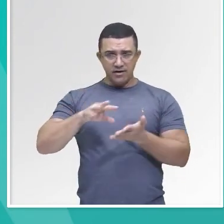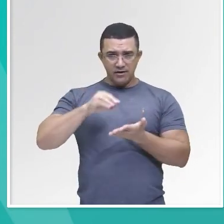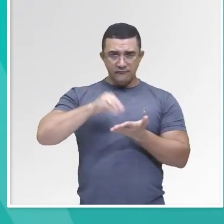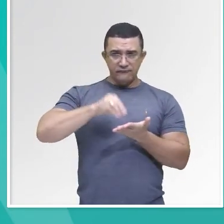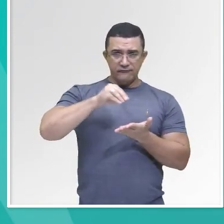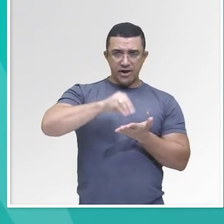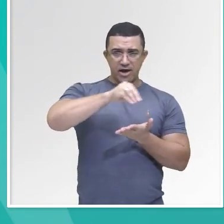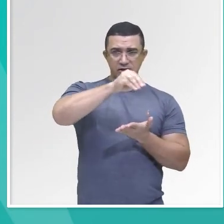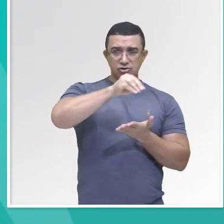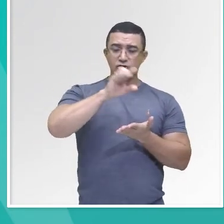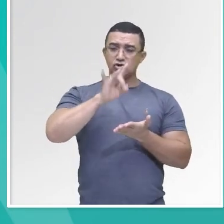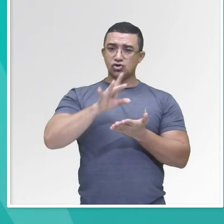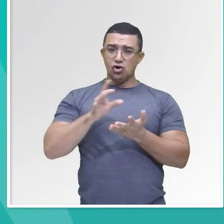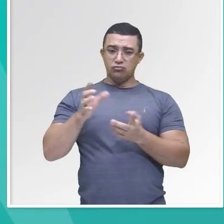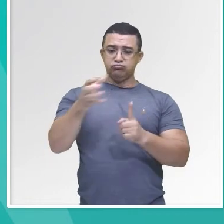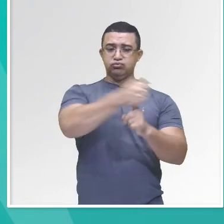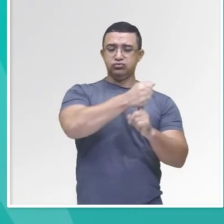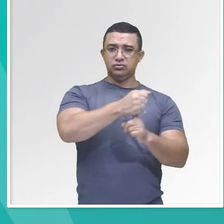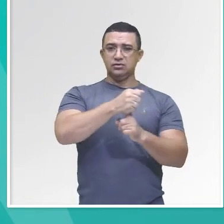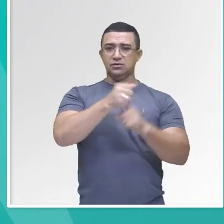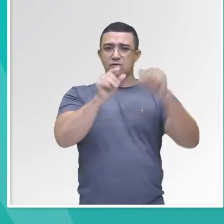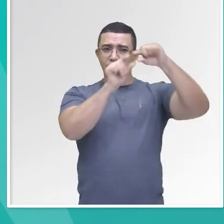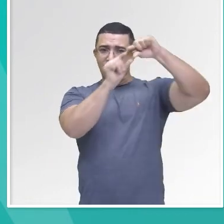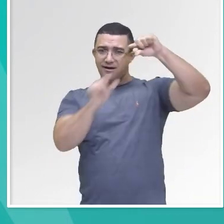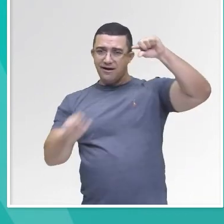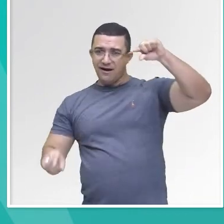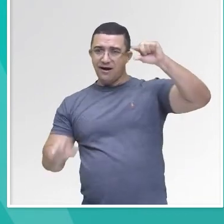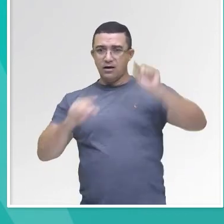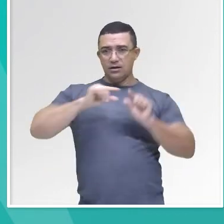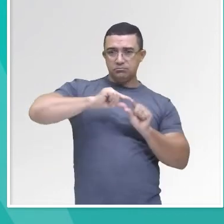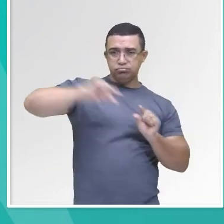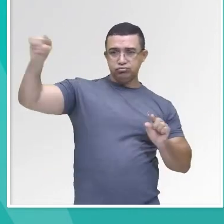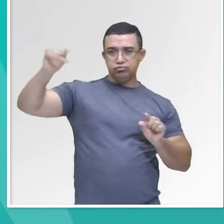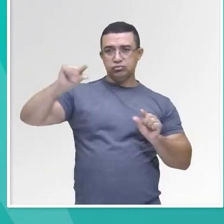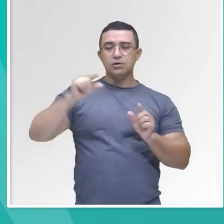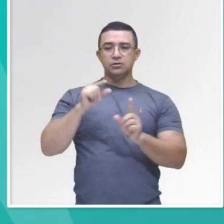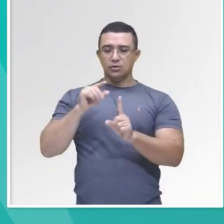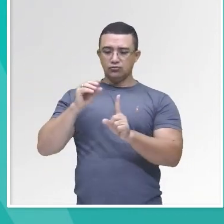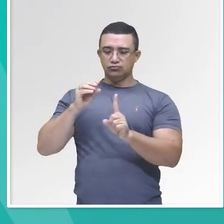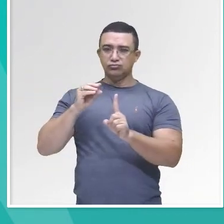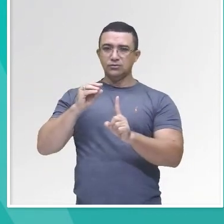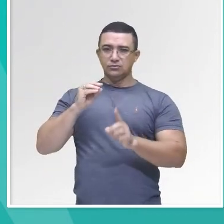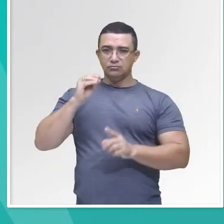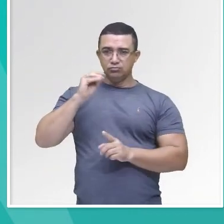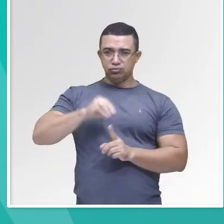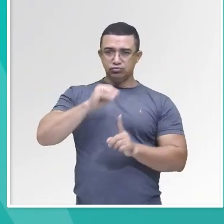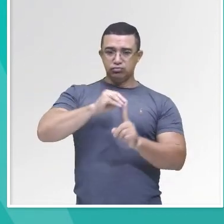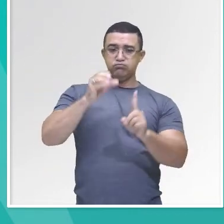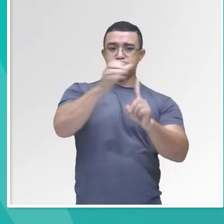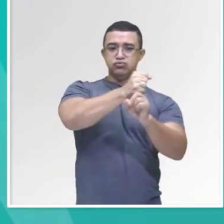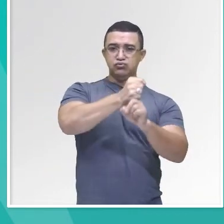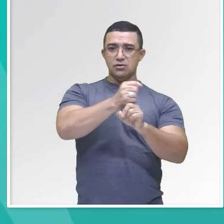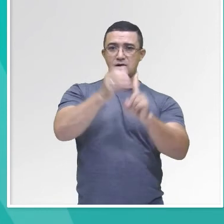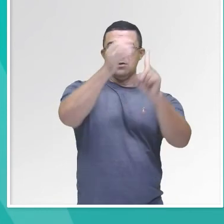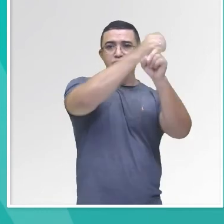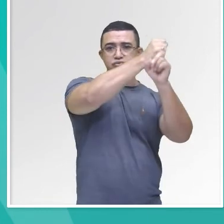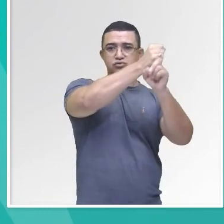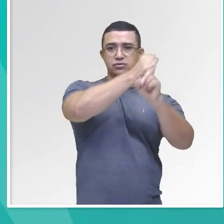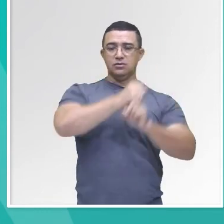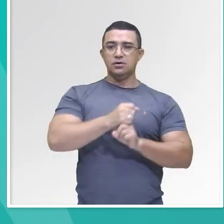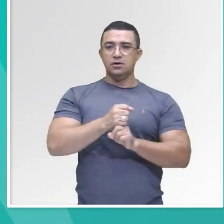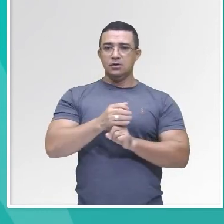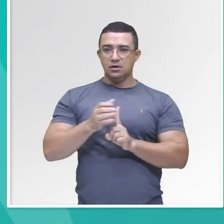ele captura somente na diagonal, tá? Ele não pode capturar uma peça que está à frente, ou